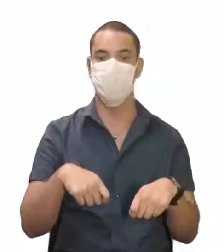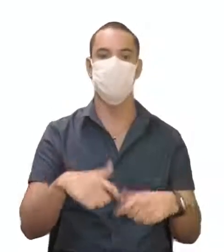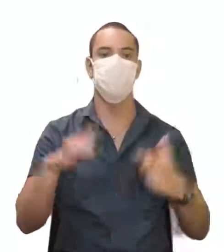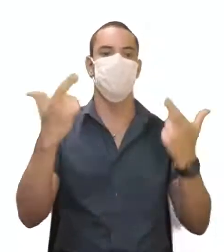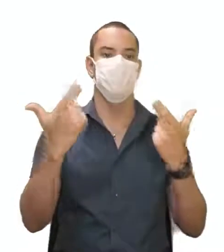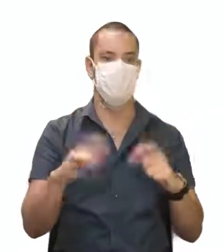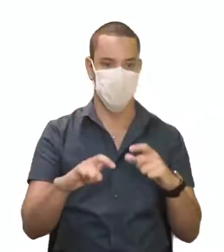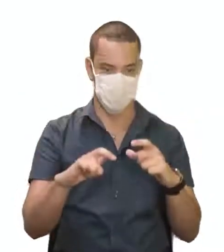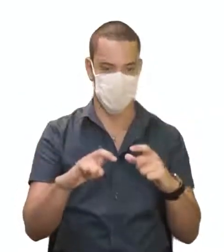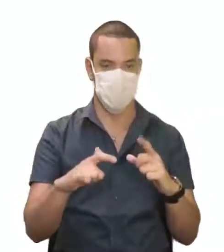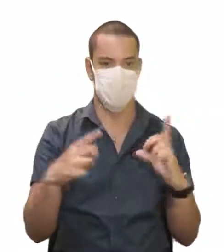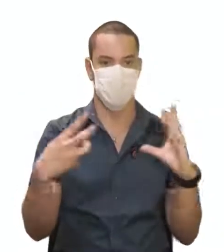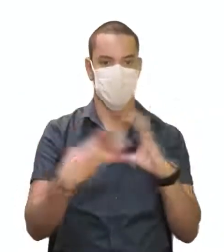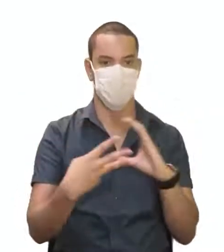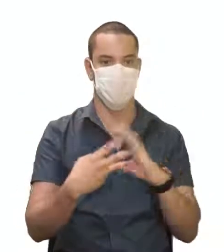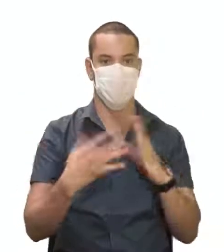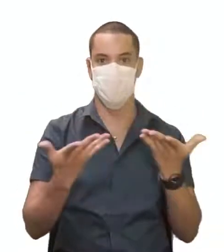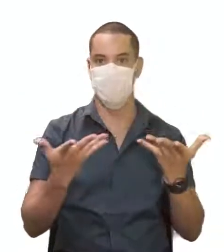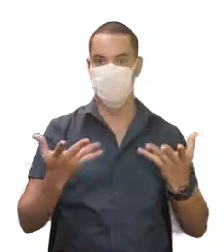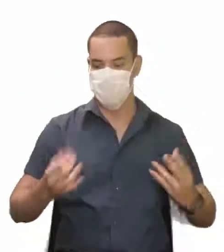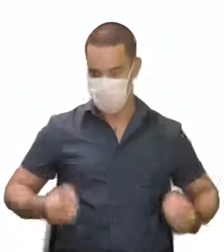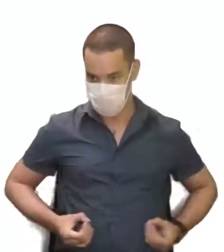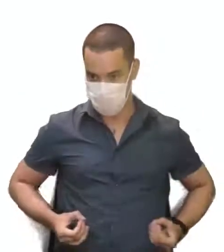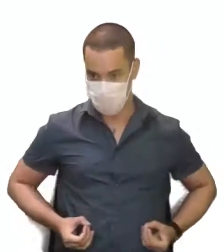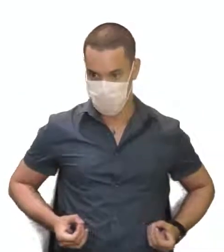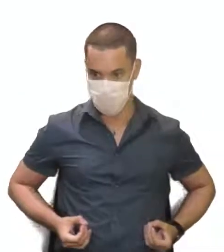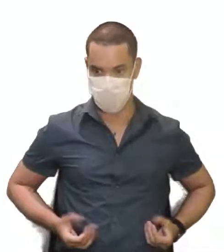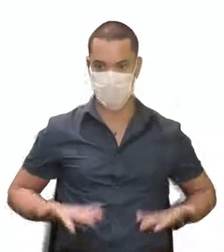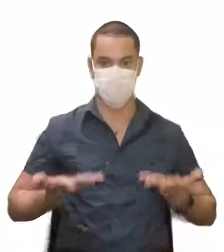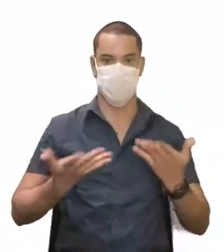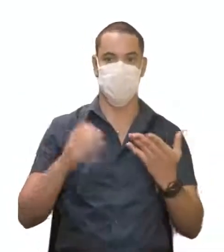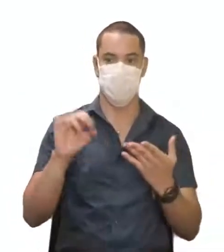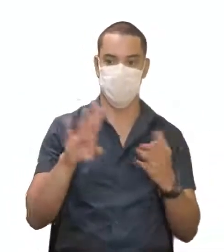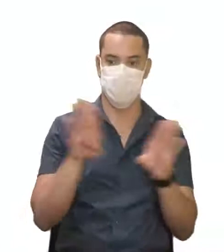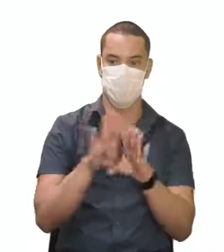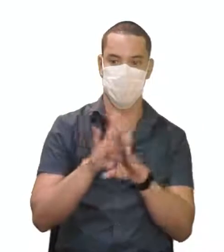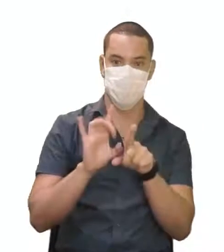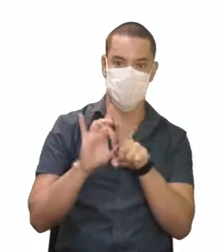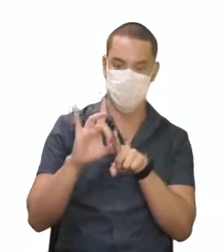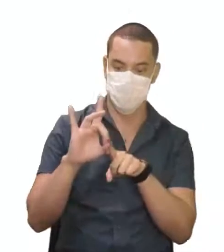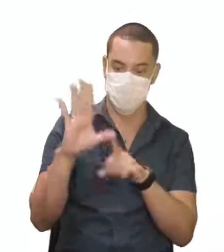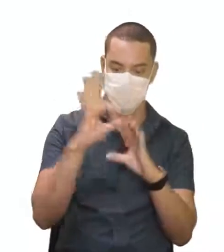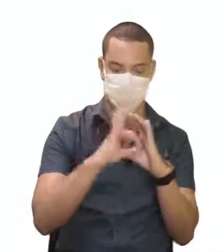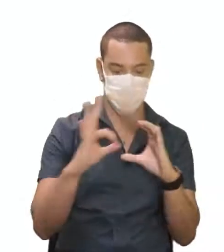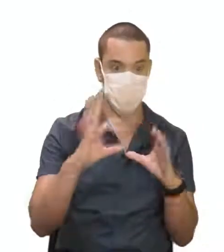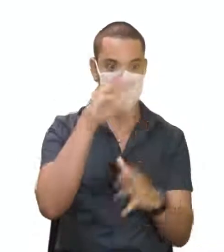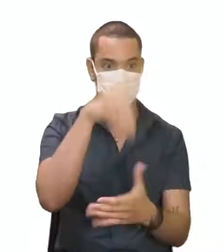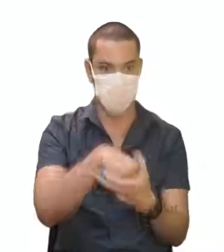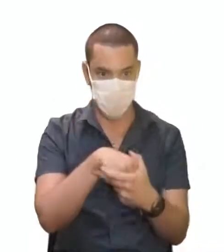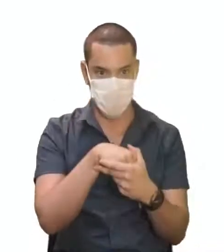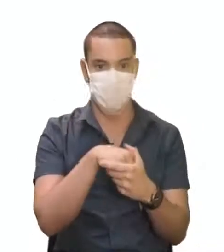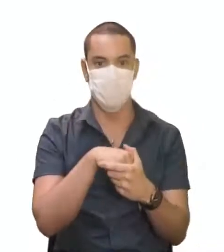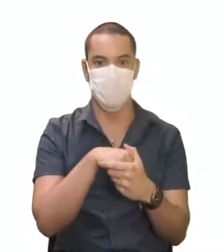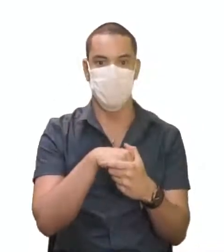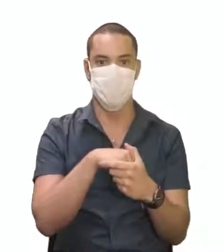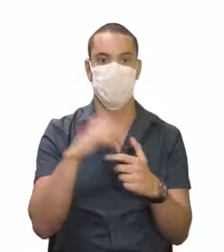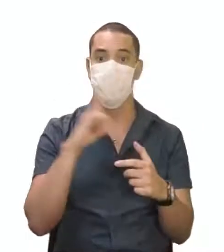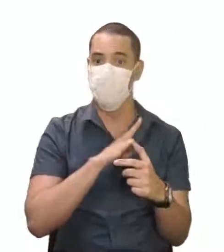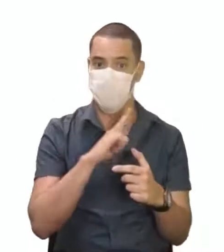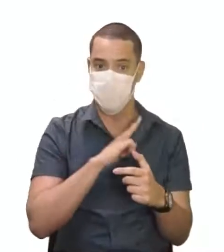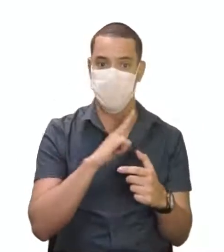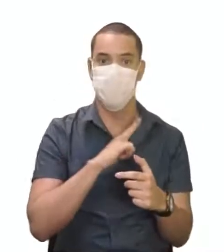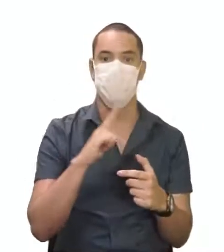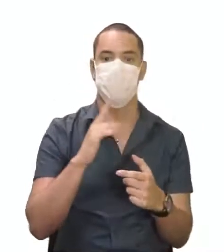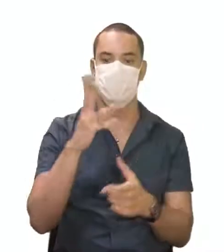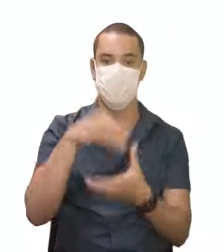Lá nos seus ovários, nos testículos, você vai ter as gônadas e você